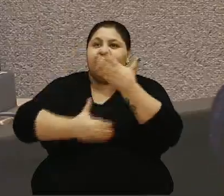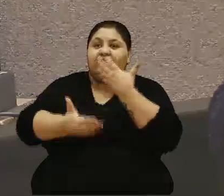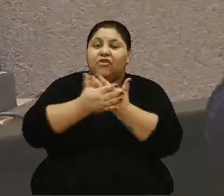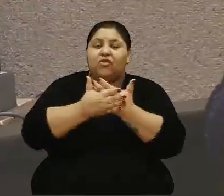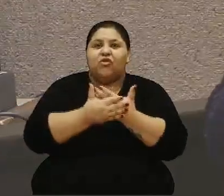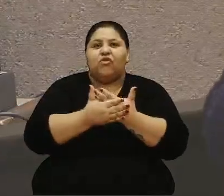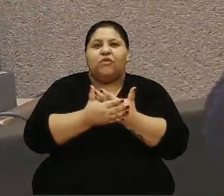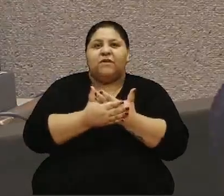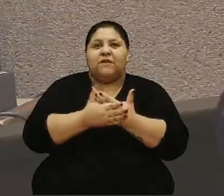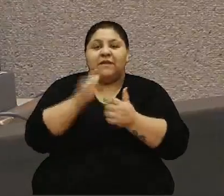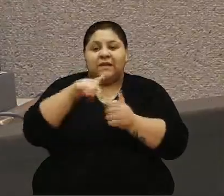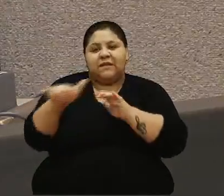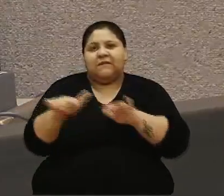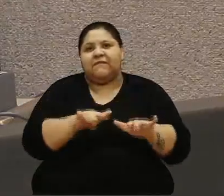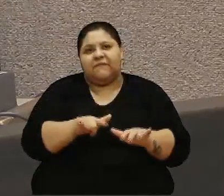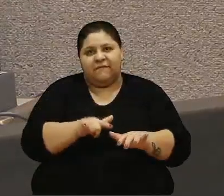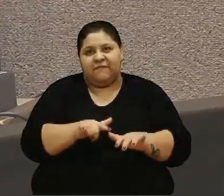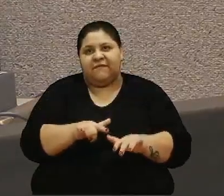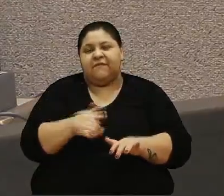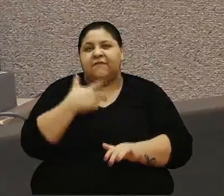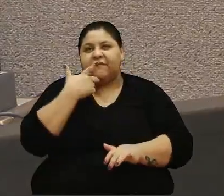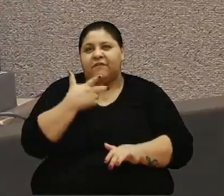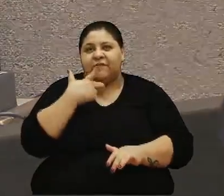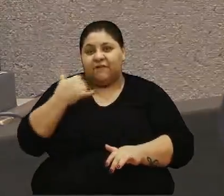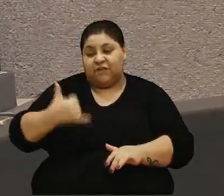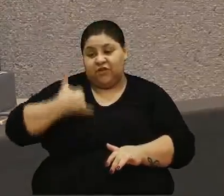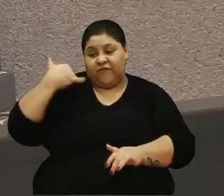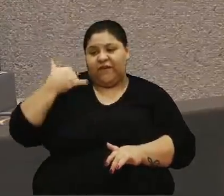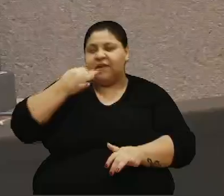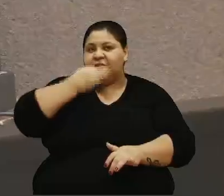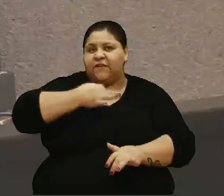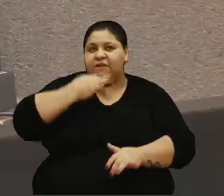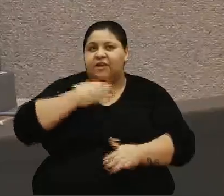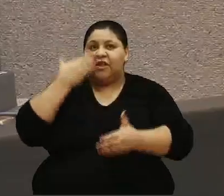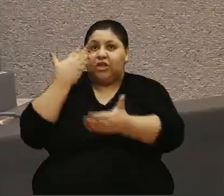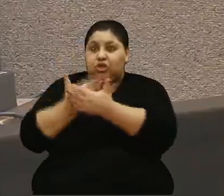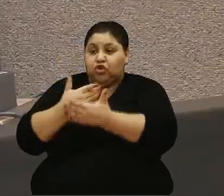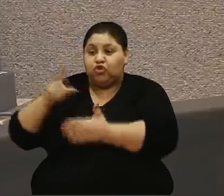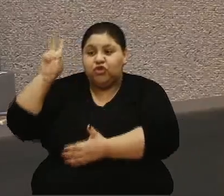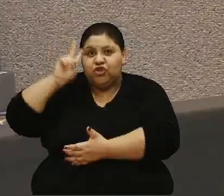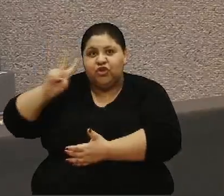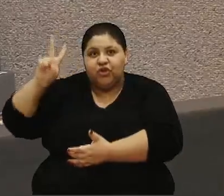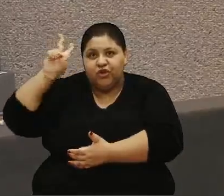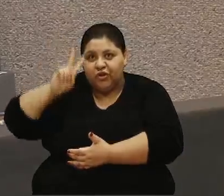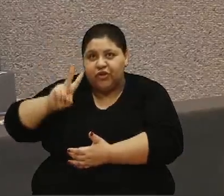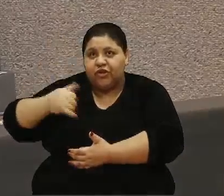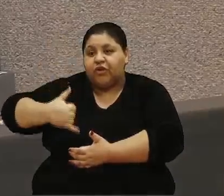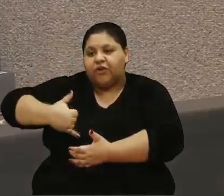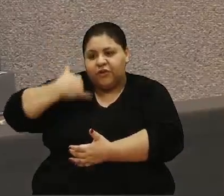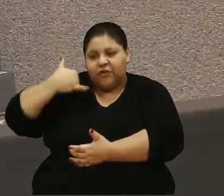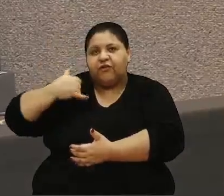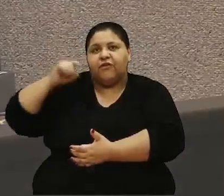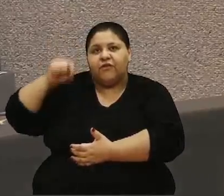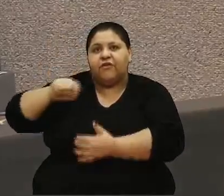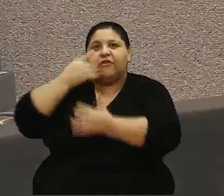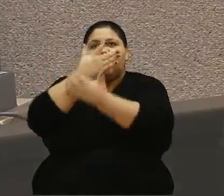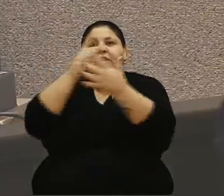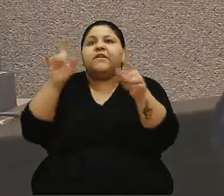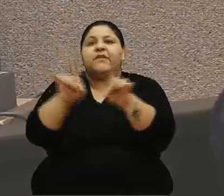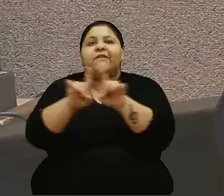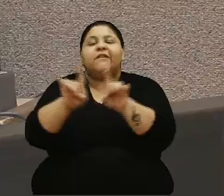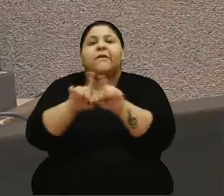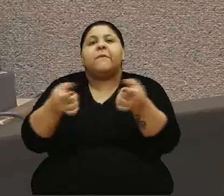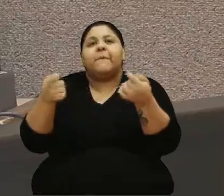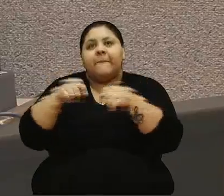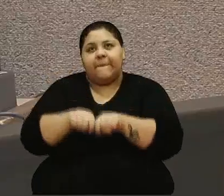escolas naquela semana. Como a gente fala do aniversário de Caxias, estuda a história de Caxias para o aniversário, a questão do meio ambiente também precisa